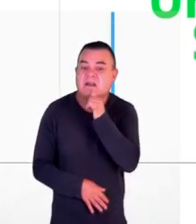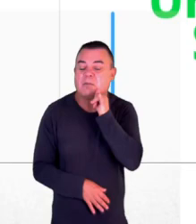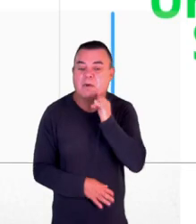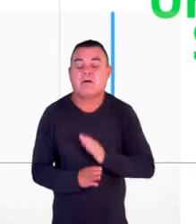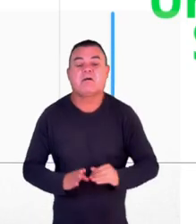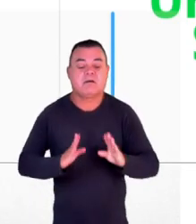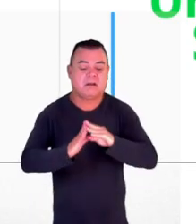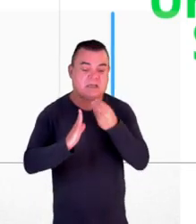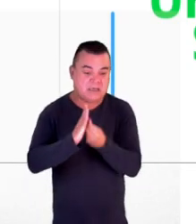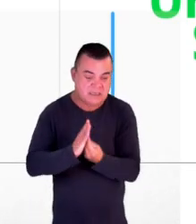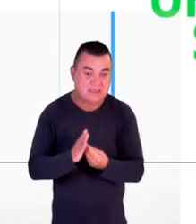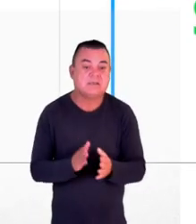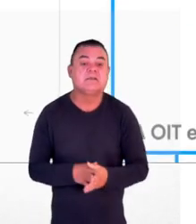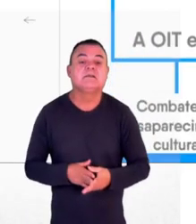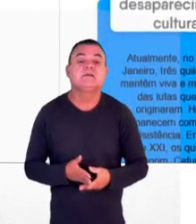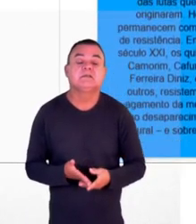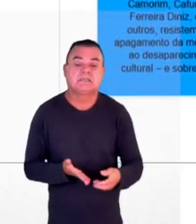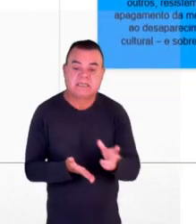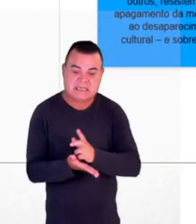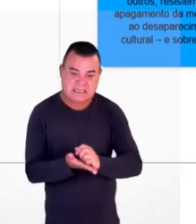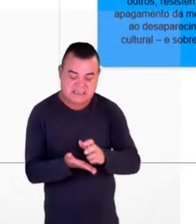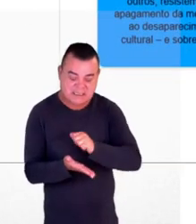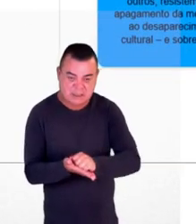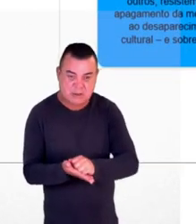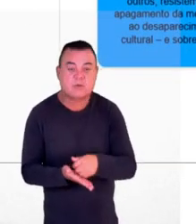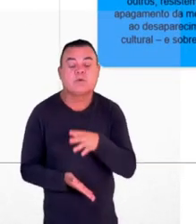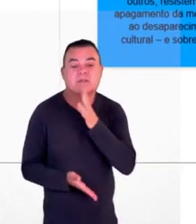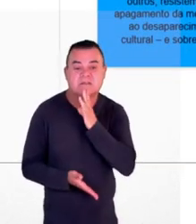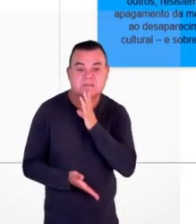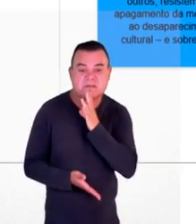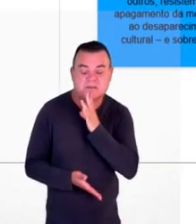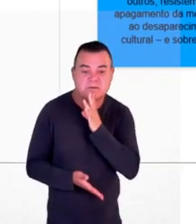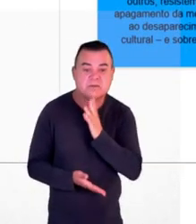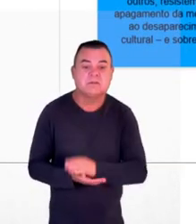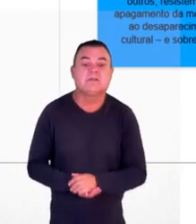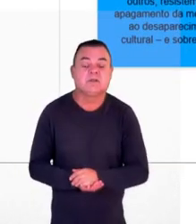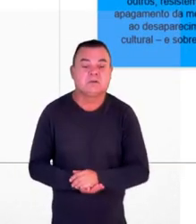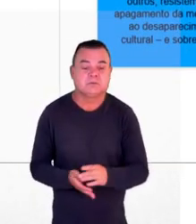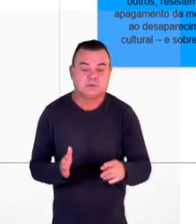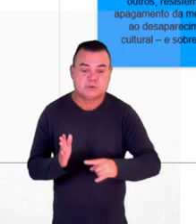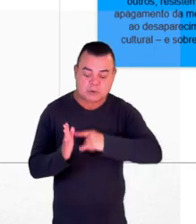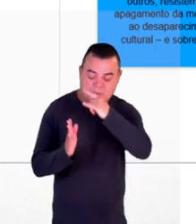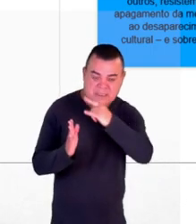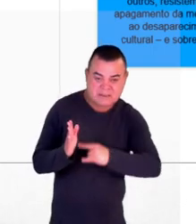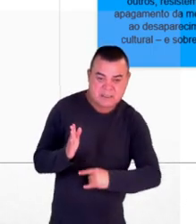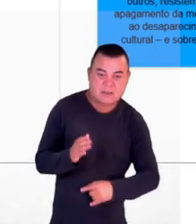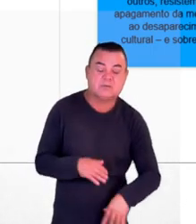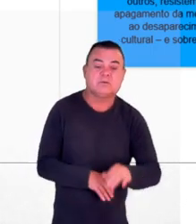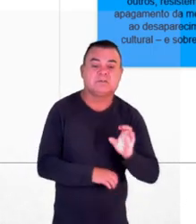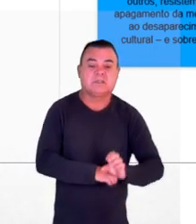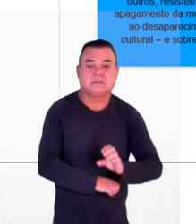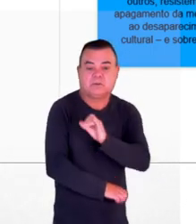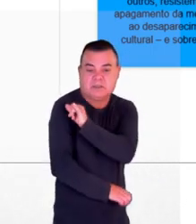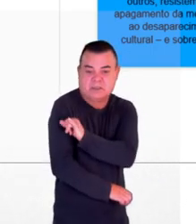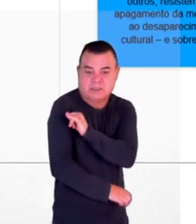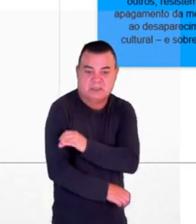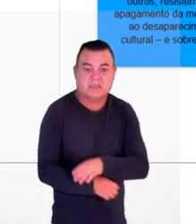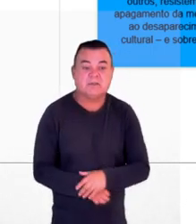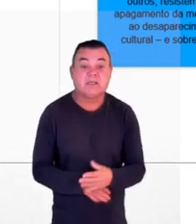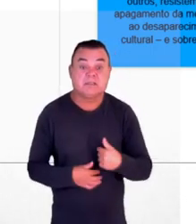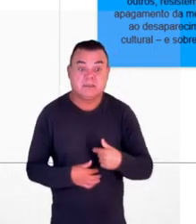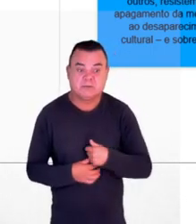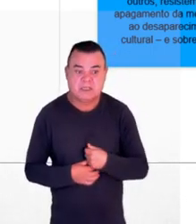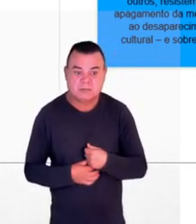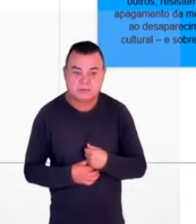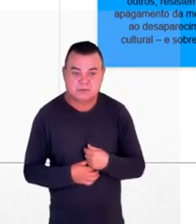eh cadastr com com o reconhecimento né já a documentação no Rio de Janeiro a gente tem uma articulação muito